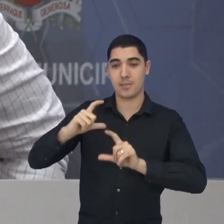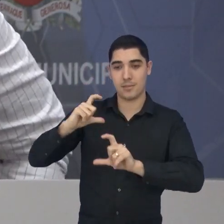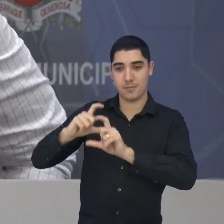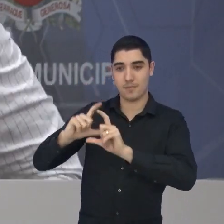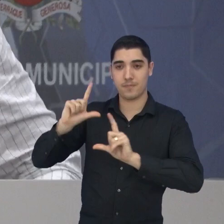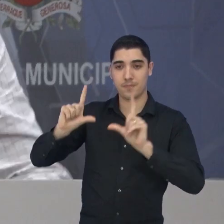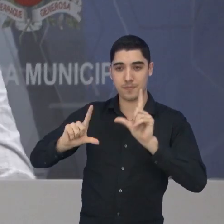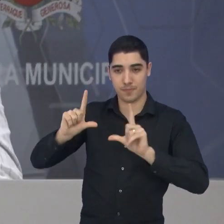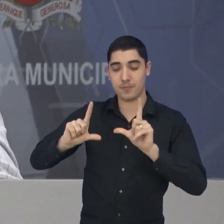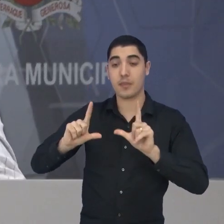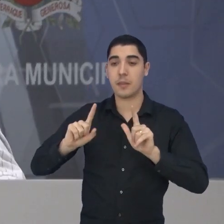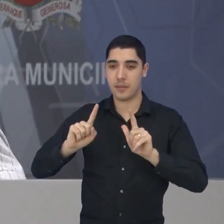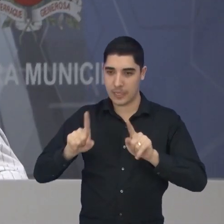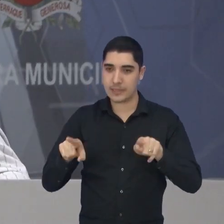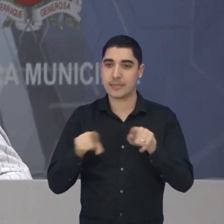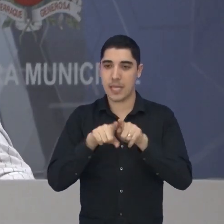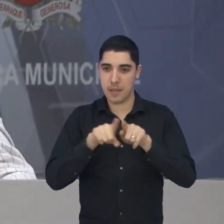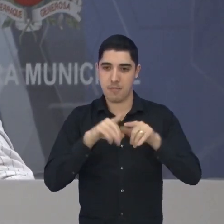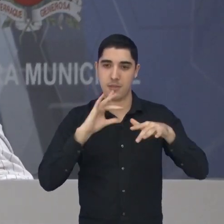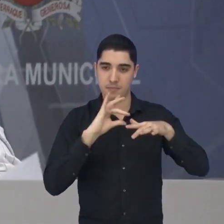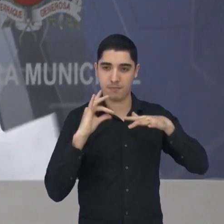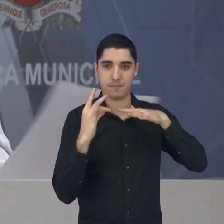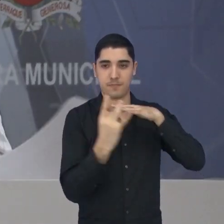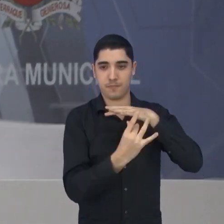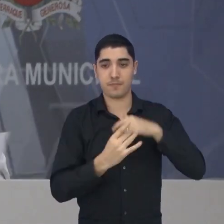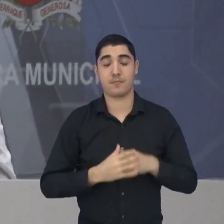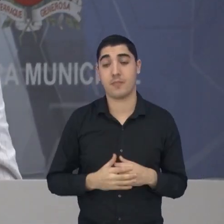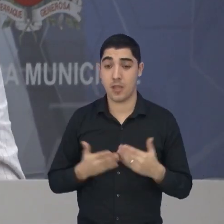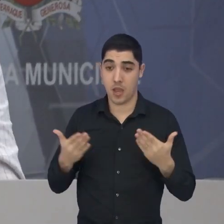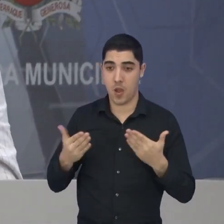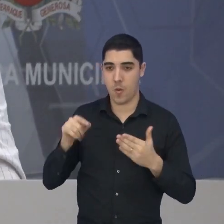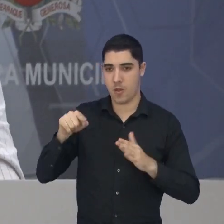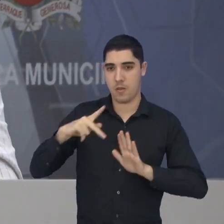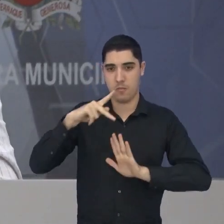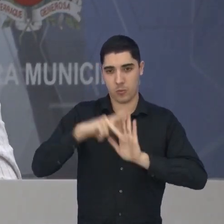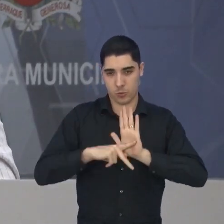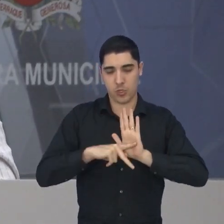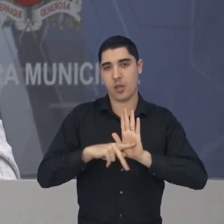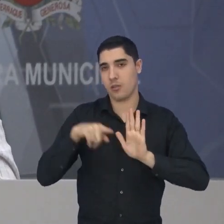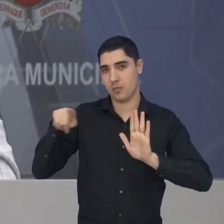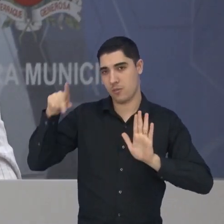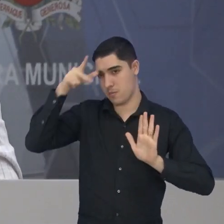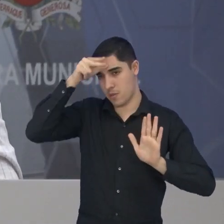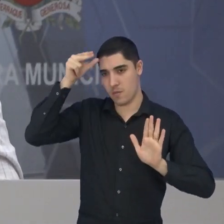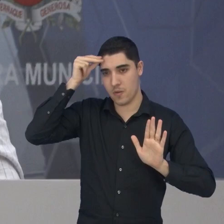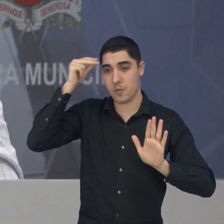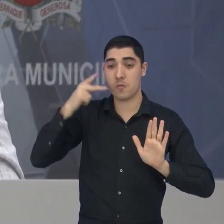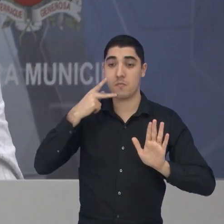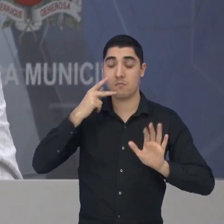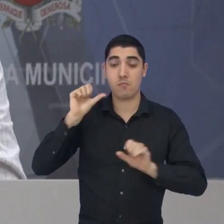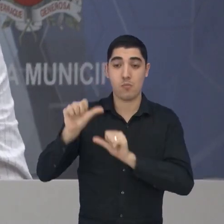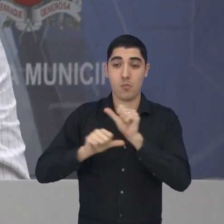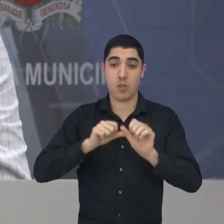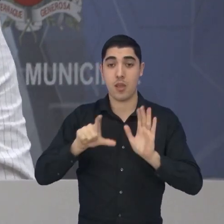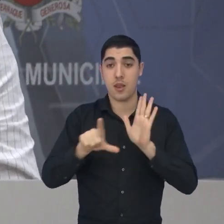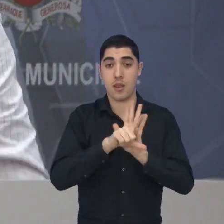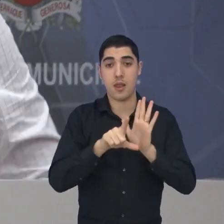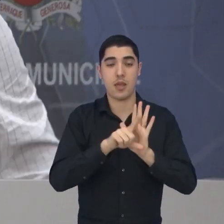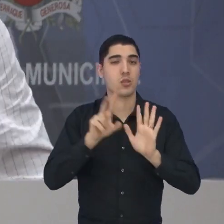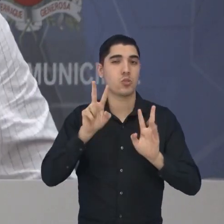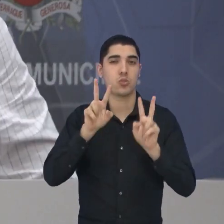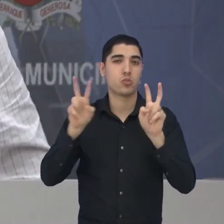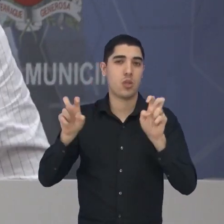sociais. Em discussão, o projeto do Poder Executivo que altera a legislação pertinente à